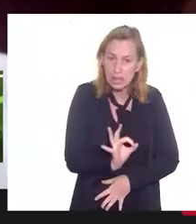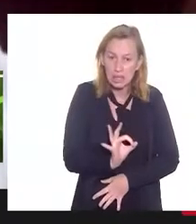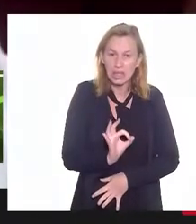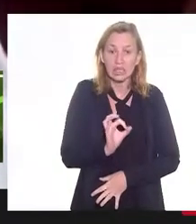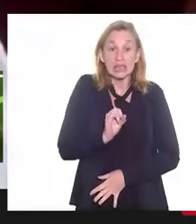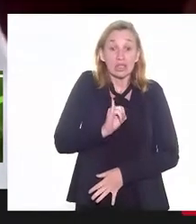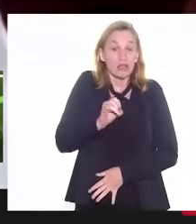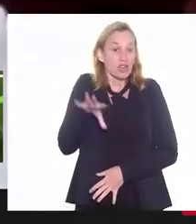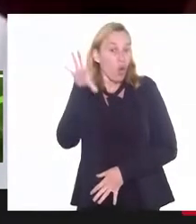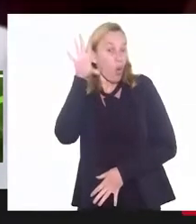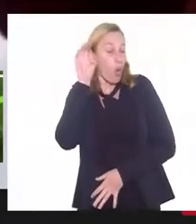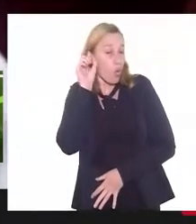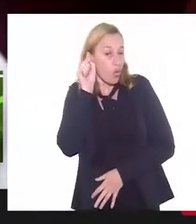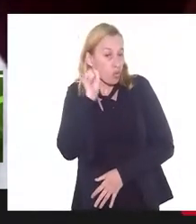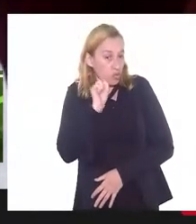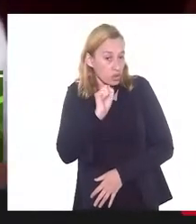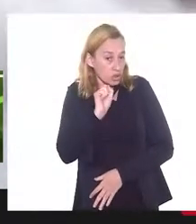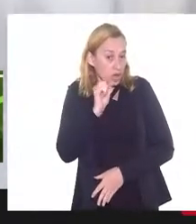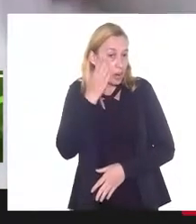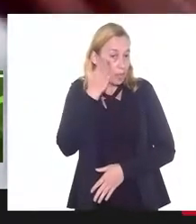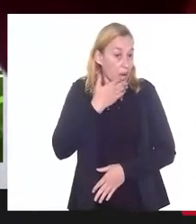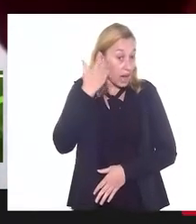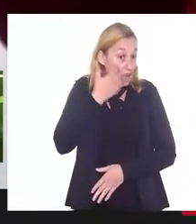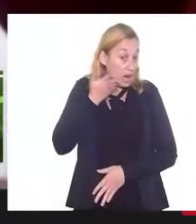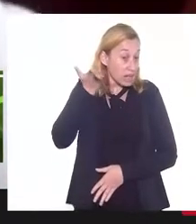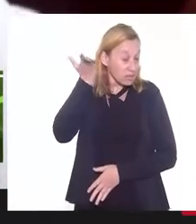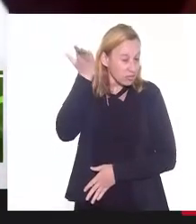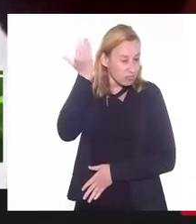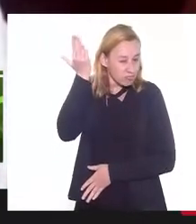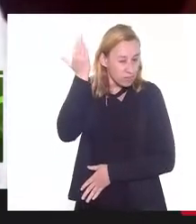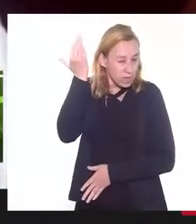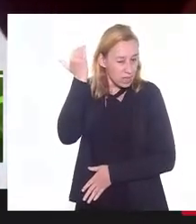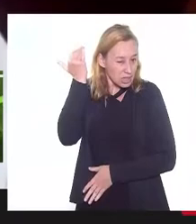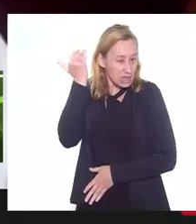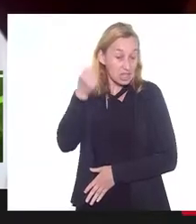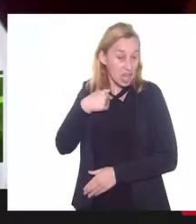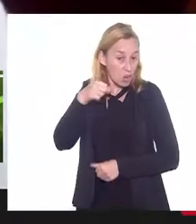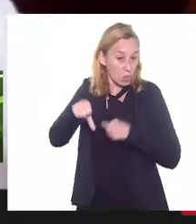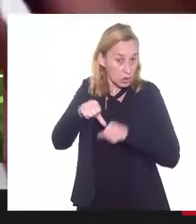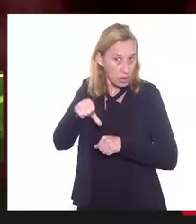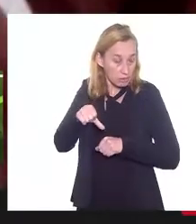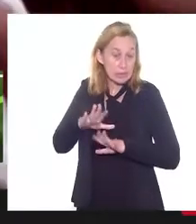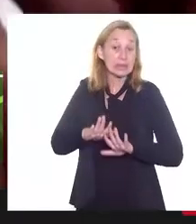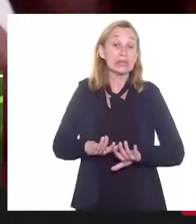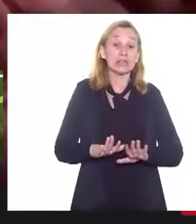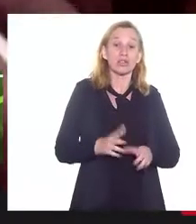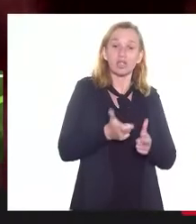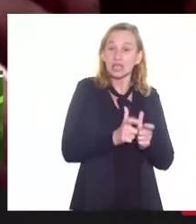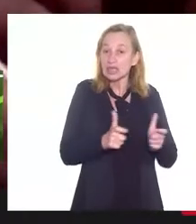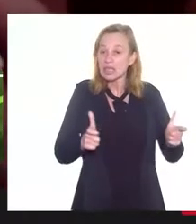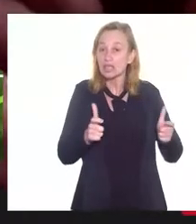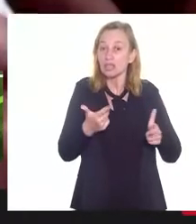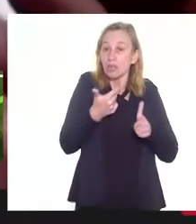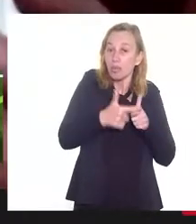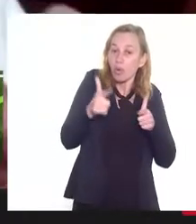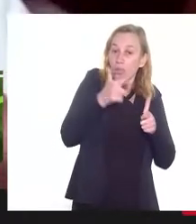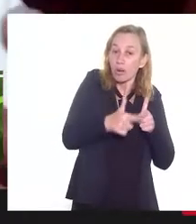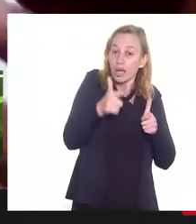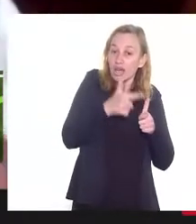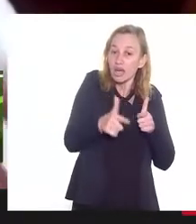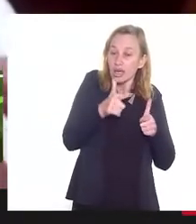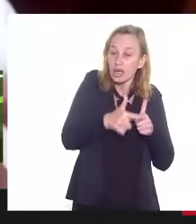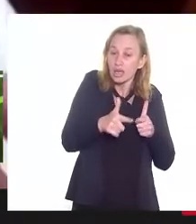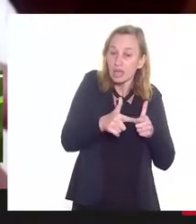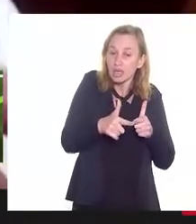tivesse ouvido essa palestra naquela época, se eu teria mudado. Então, o grande problema que a